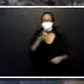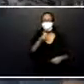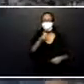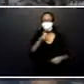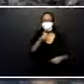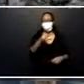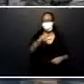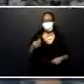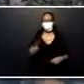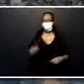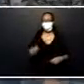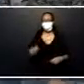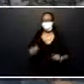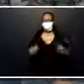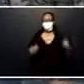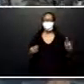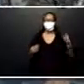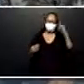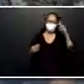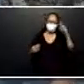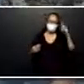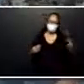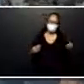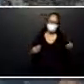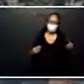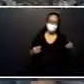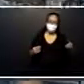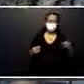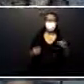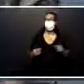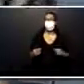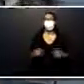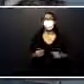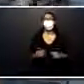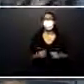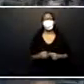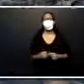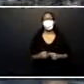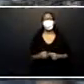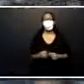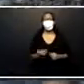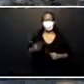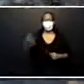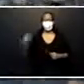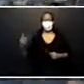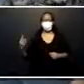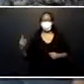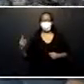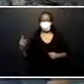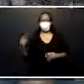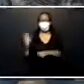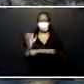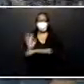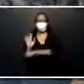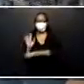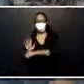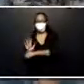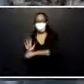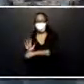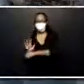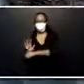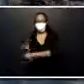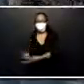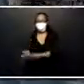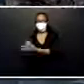e coloca a sua opinião sobre isso. Um se dedica a ajudar e salvar o